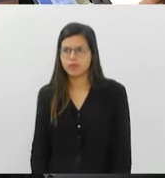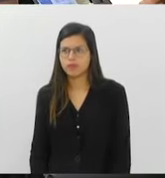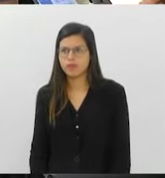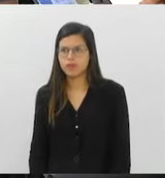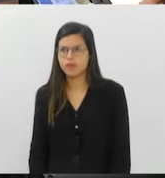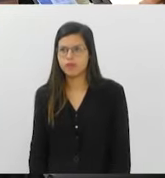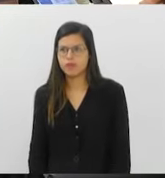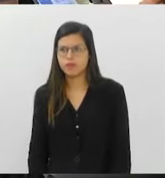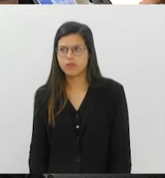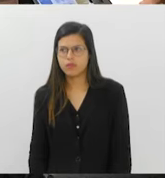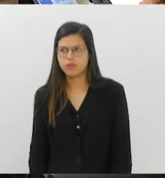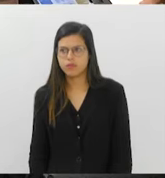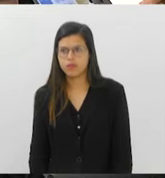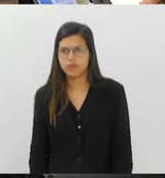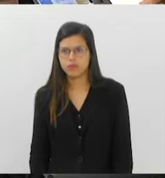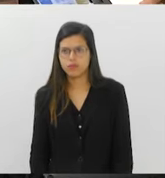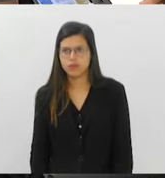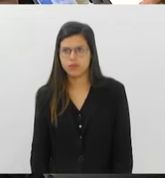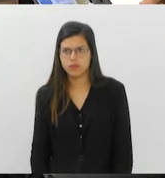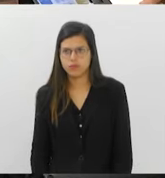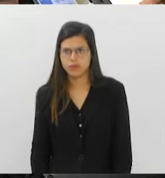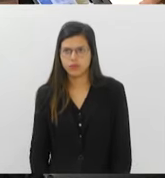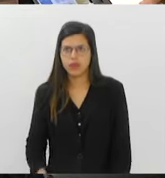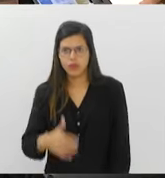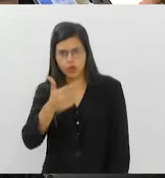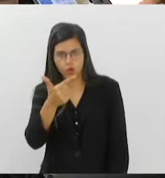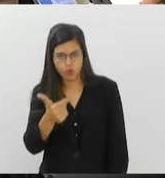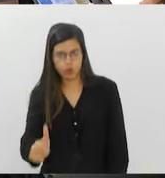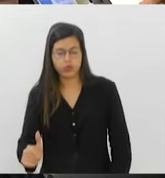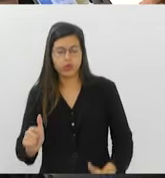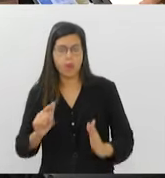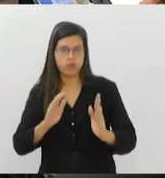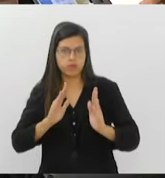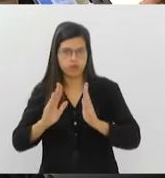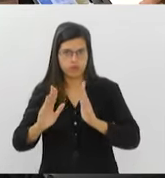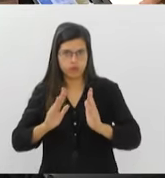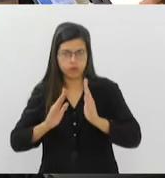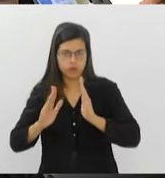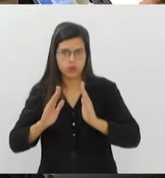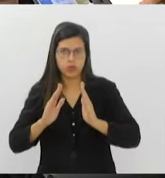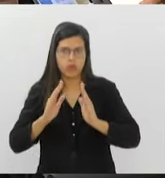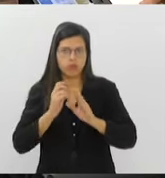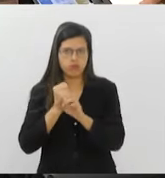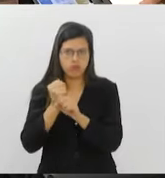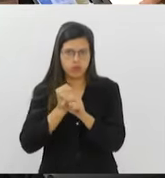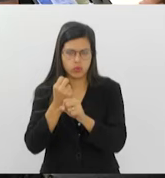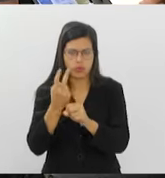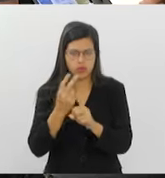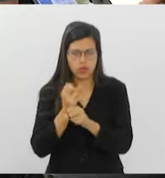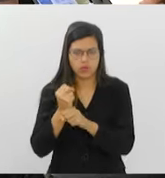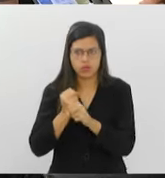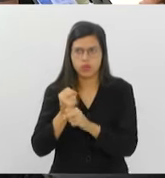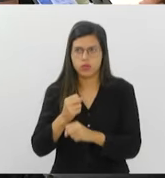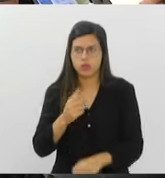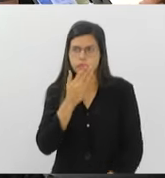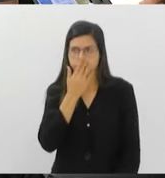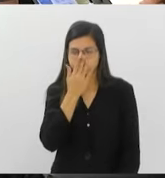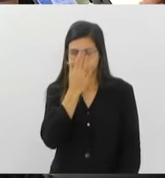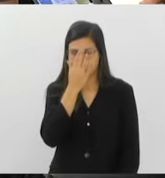Recondução por igual período, deputada. E não indefinidamente. Deputado Gualberto, me ouve